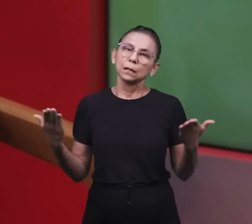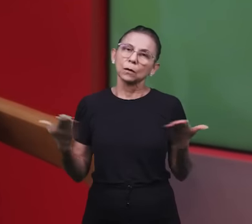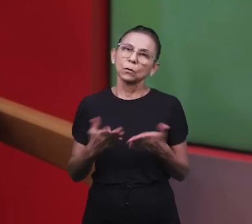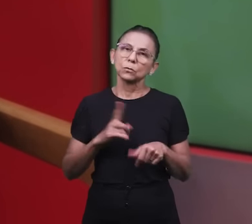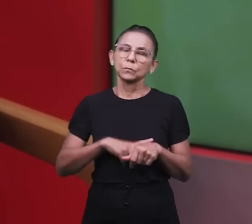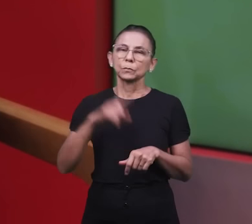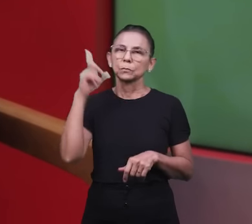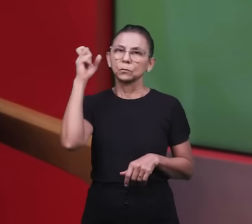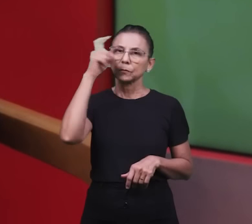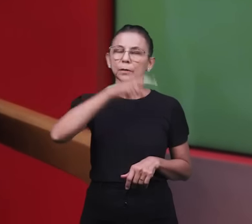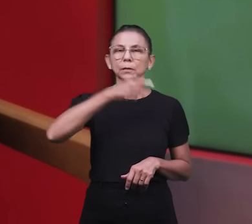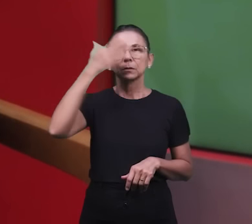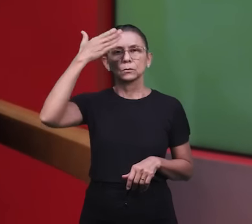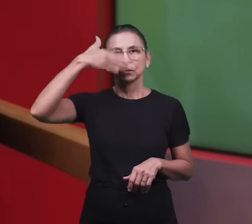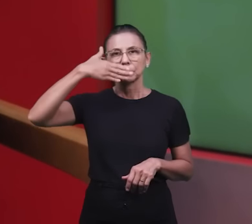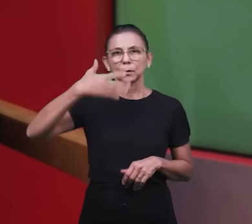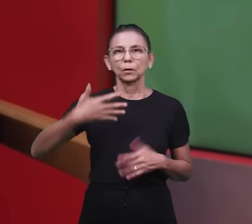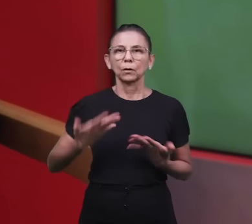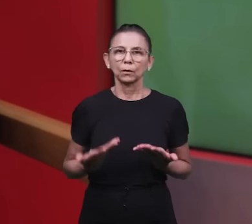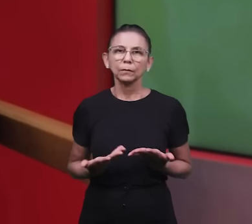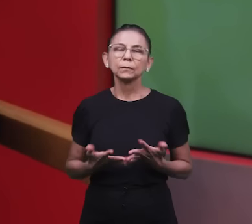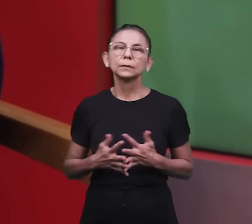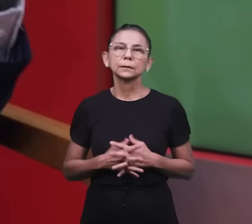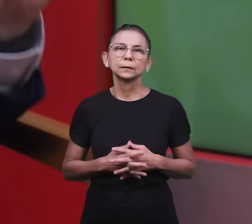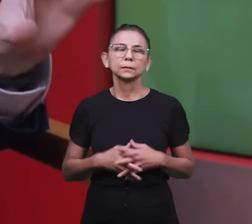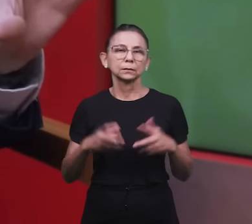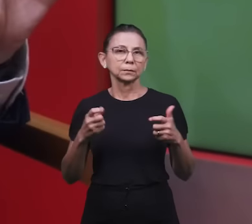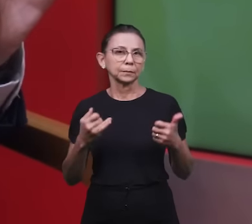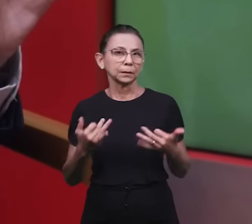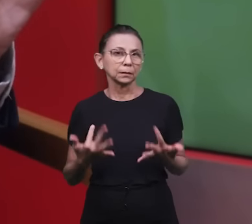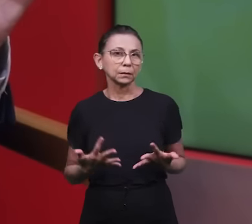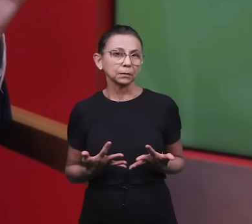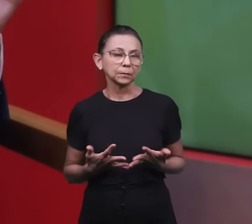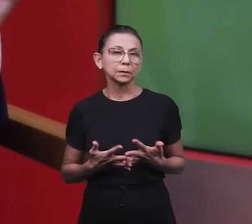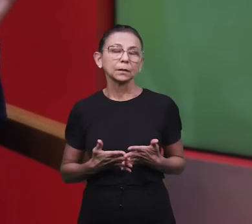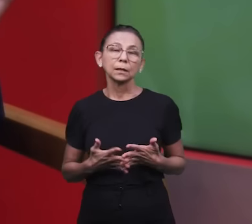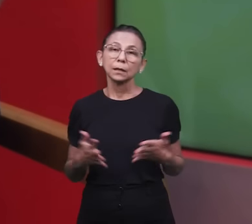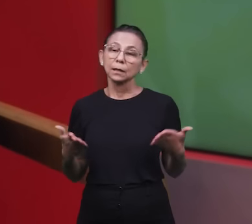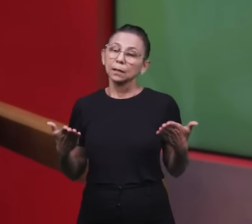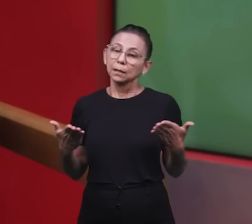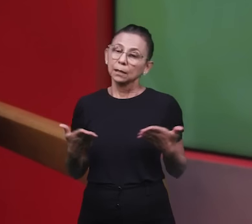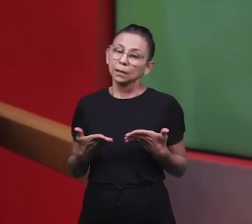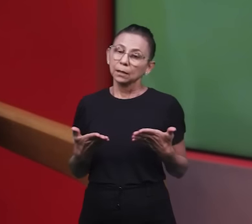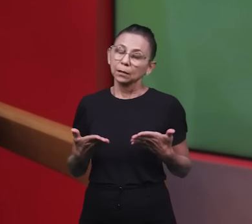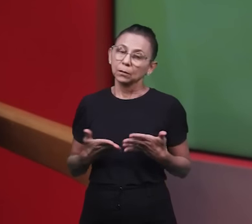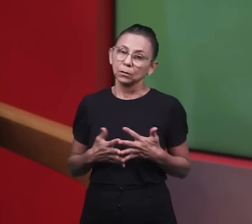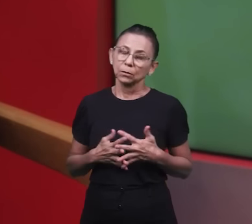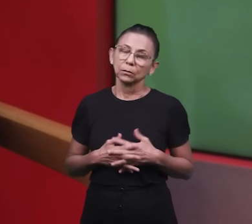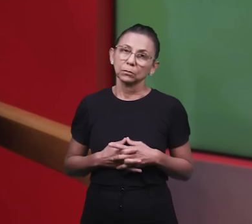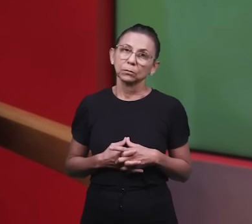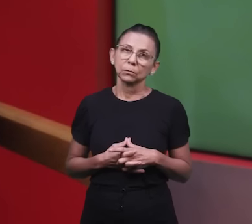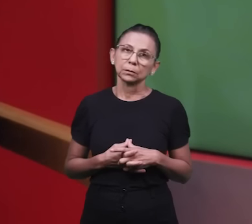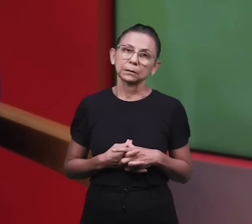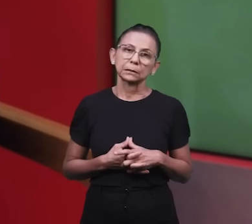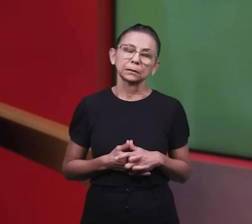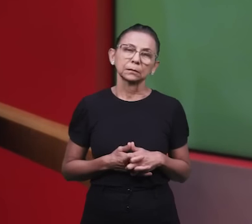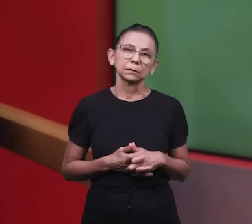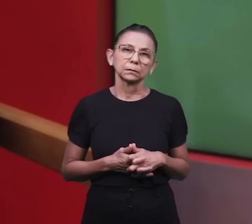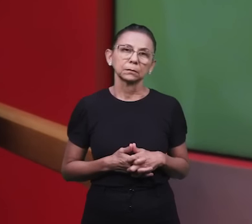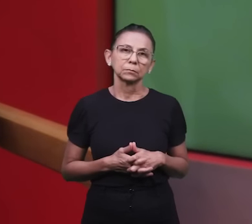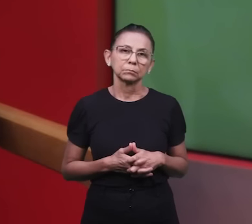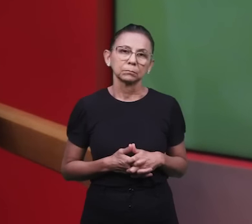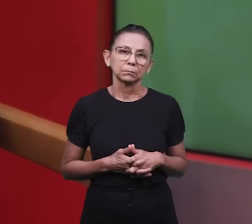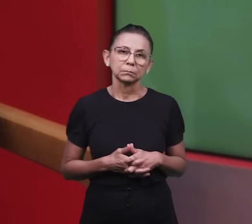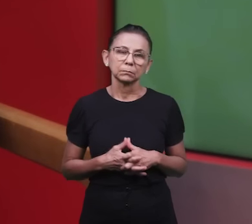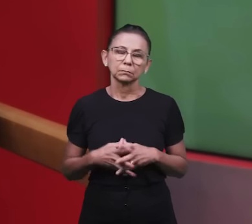de grandes provas nós já mencionamos bastante agora nós fechamos